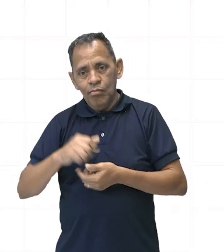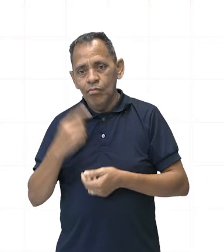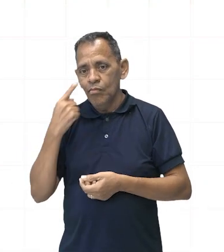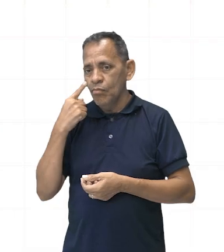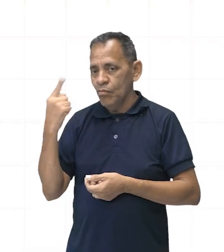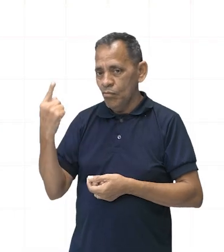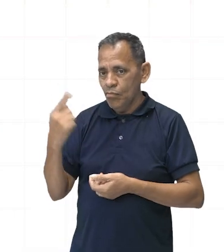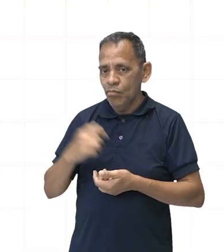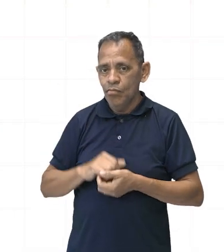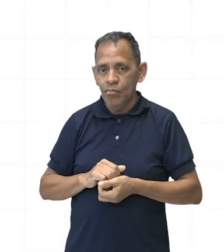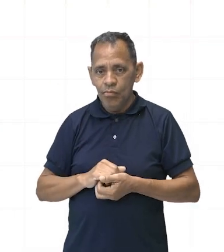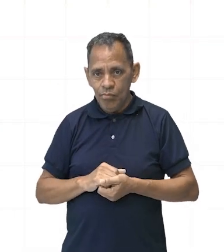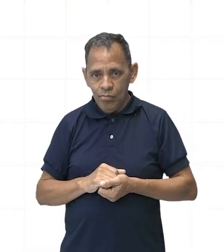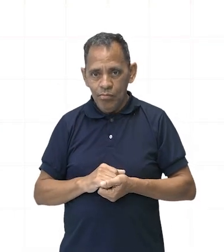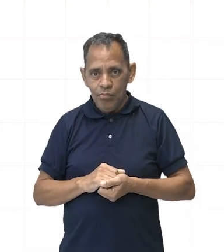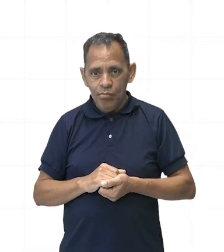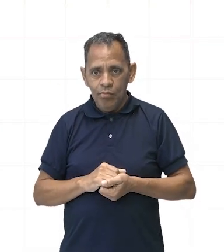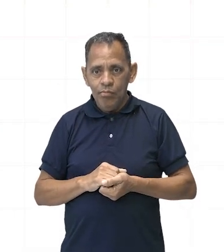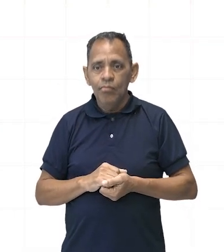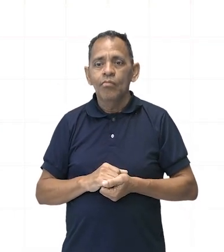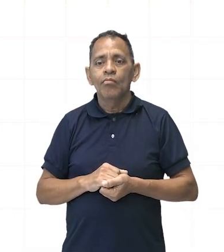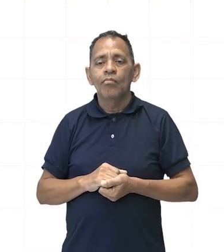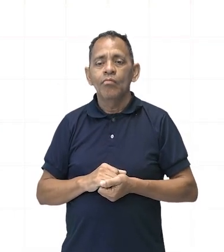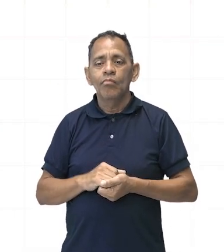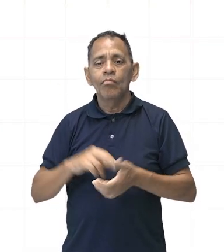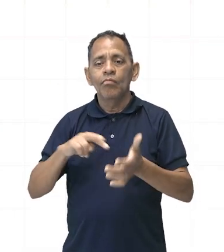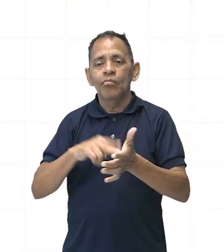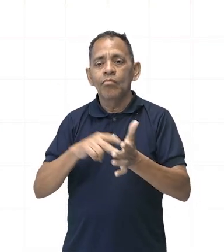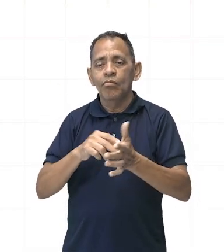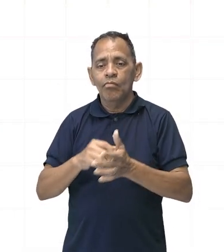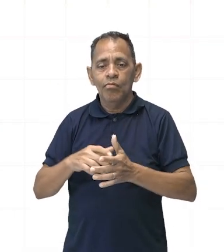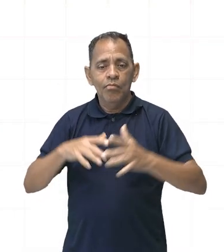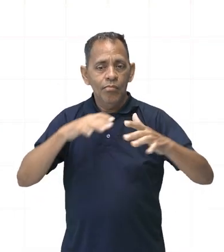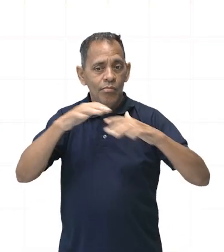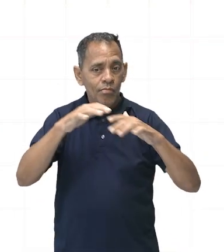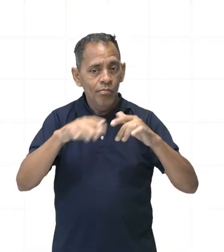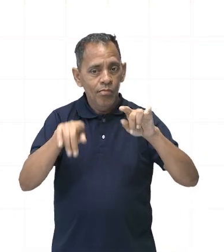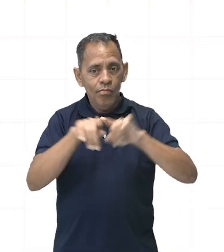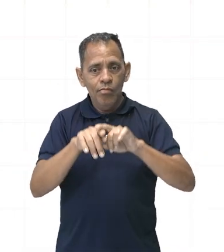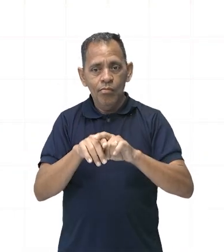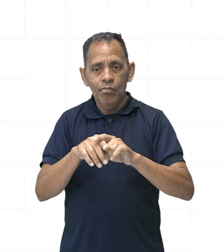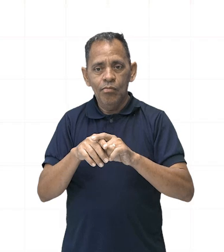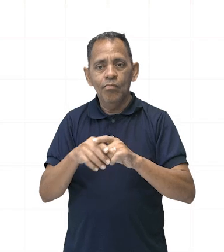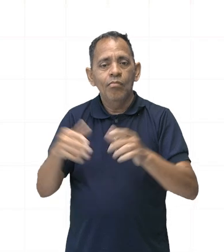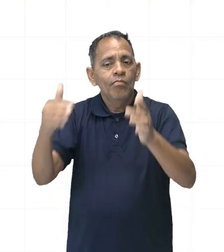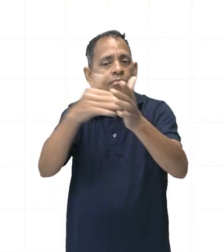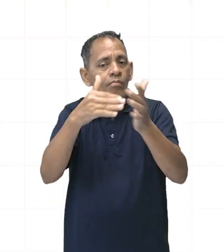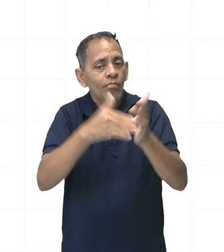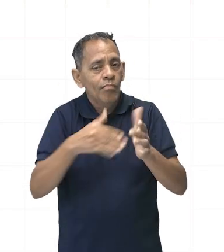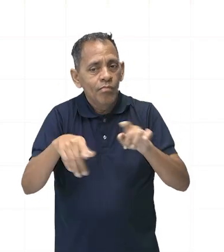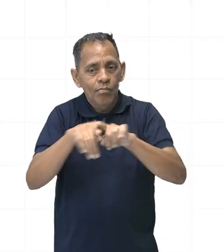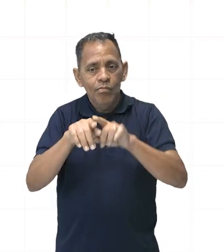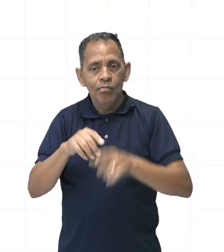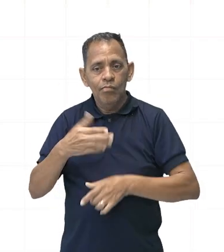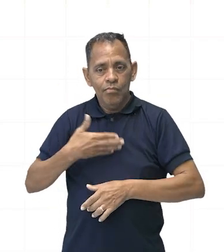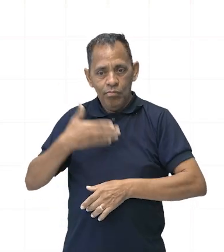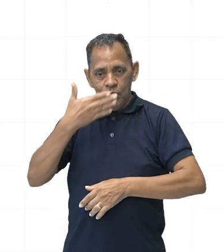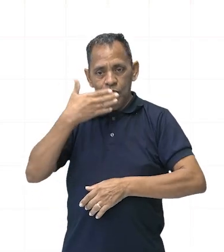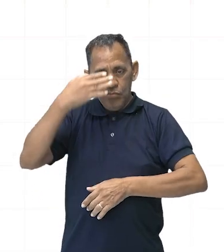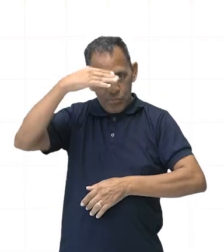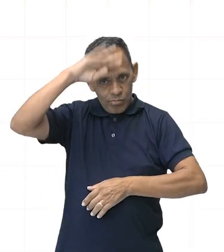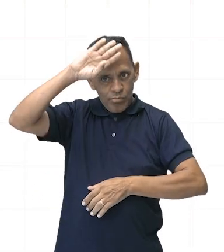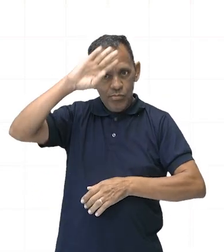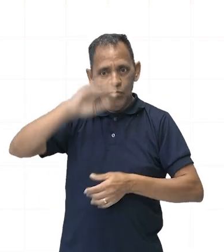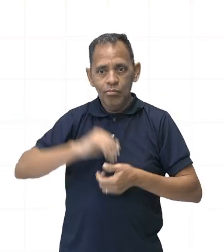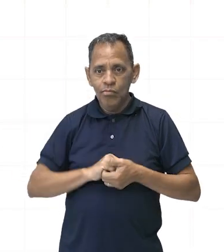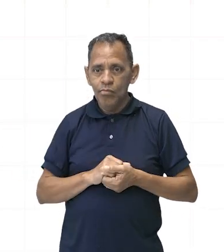por extenso, que traduzindo aí vai ser o Movimento de Resistência Islâmica, que vai ter